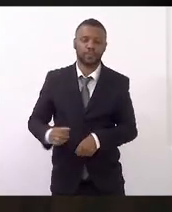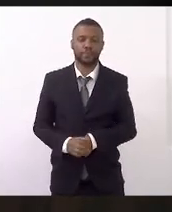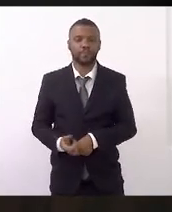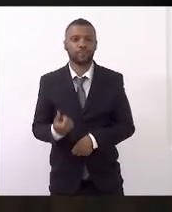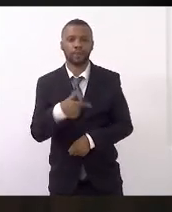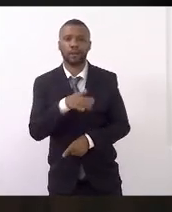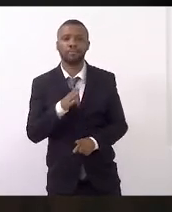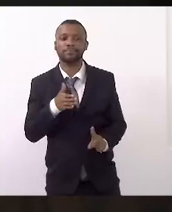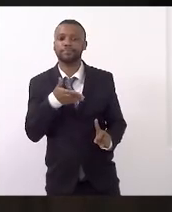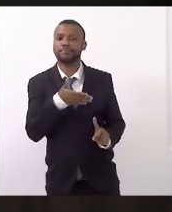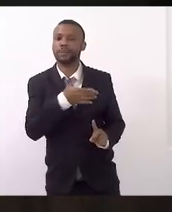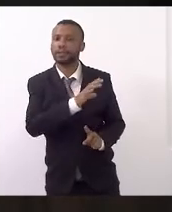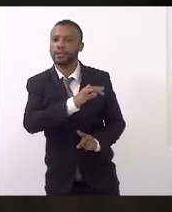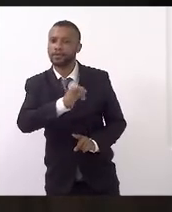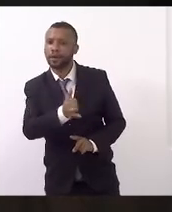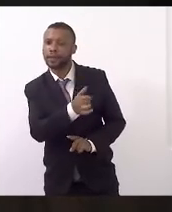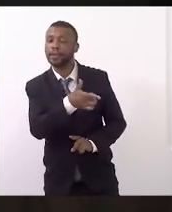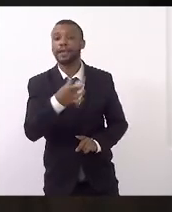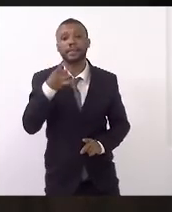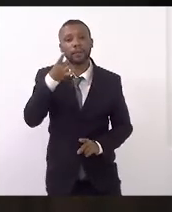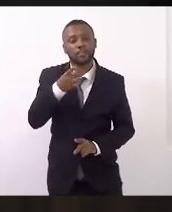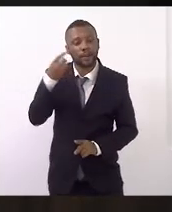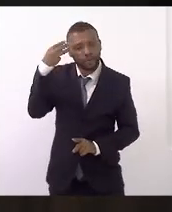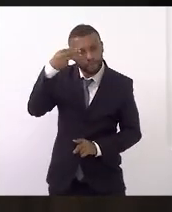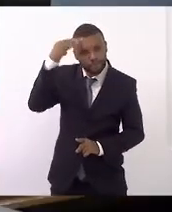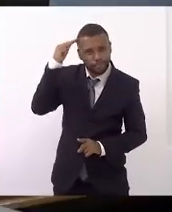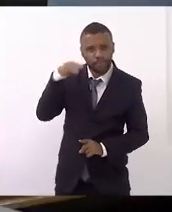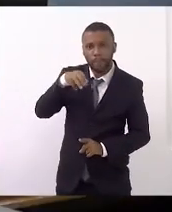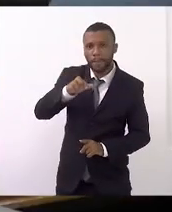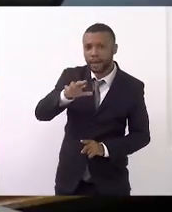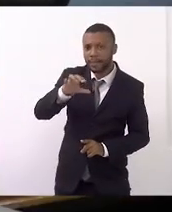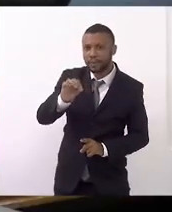de Constituição e Justiça, deputado Márcio Pacheco.